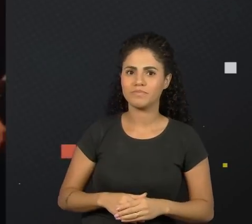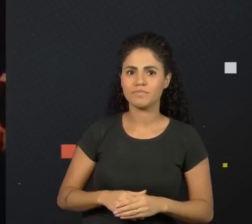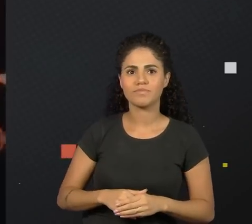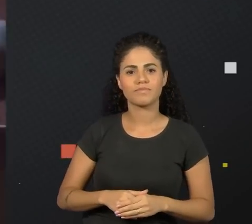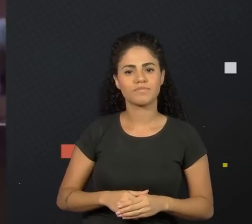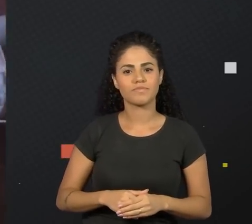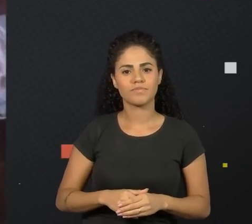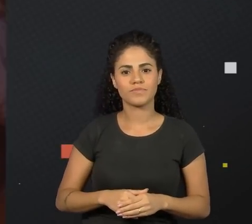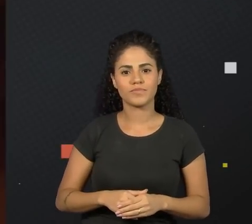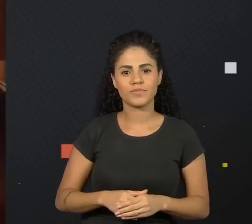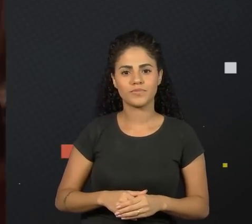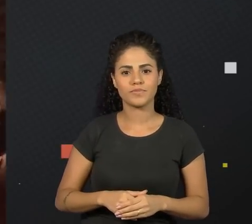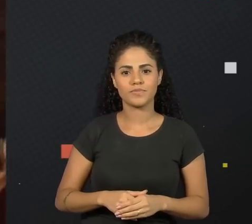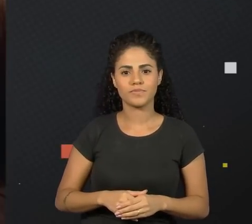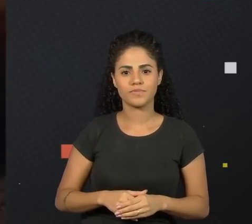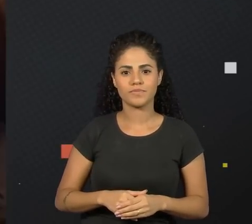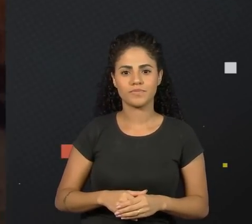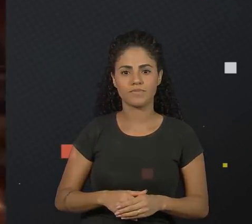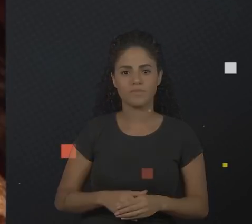Esquece nosso amor,